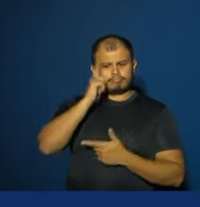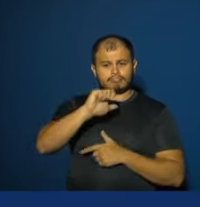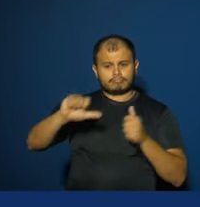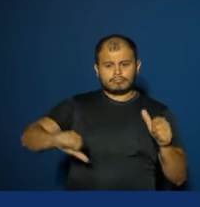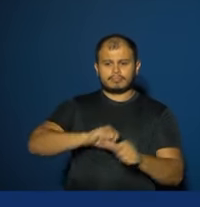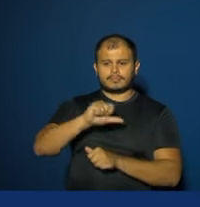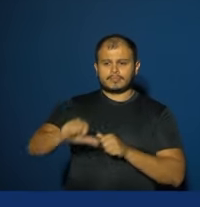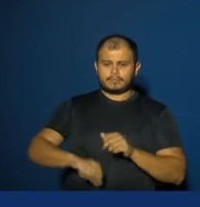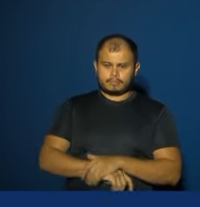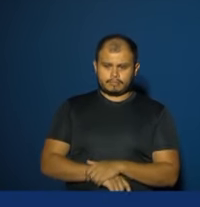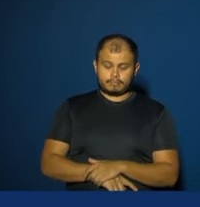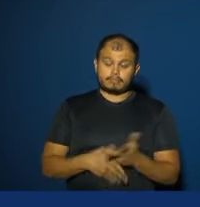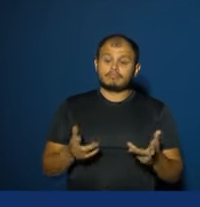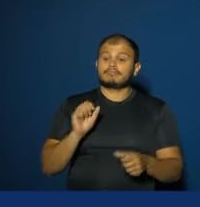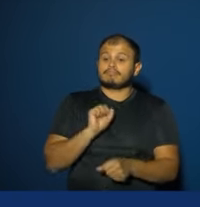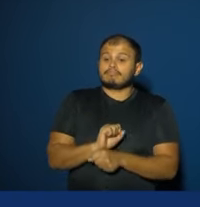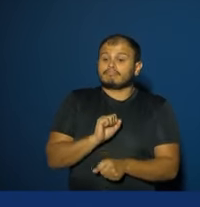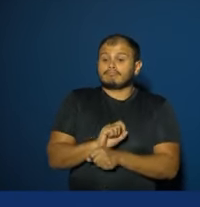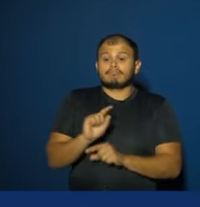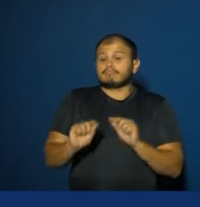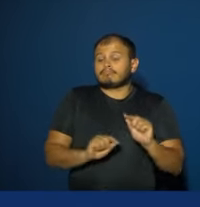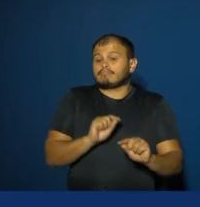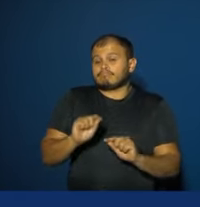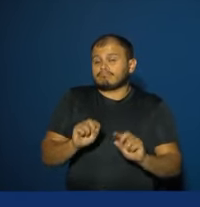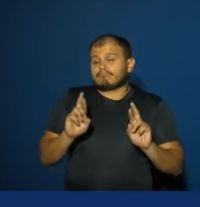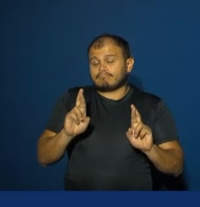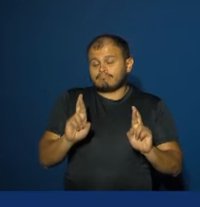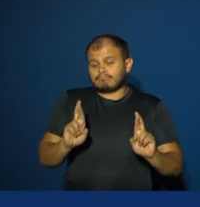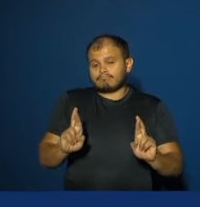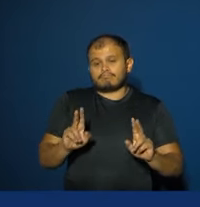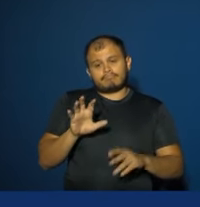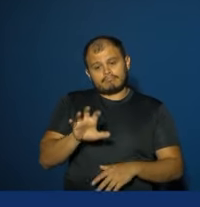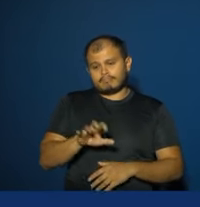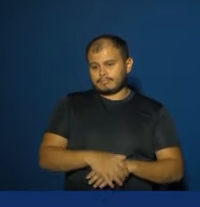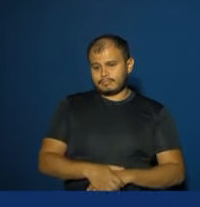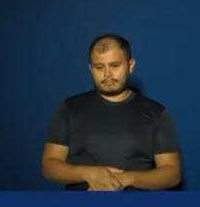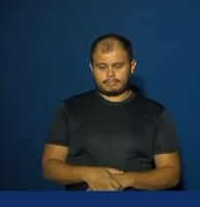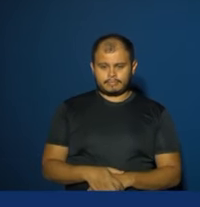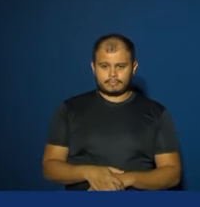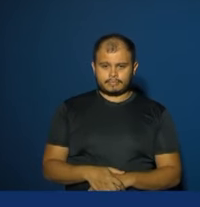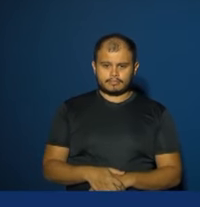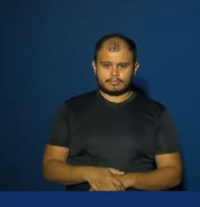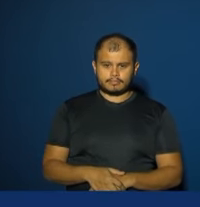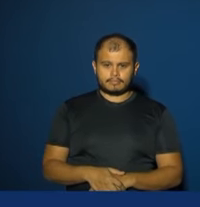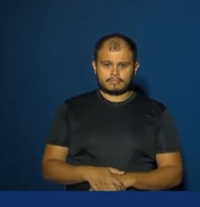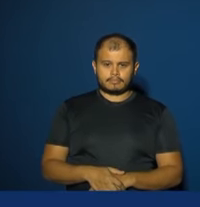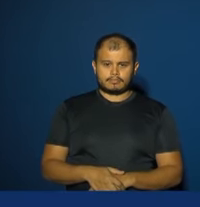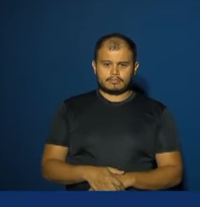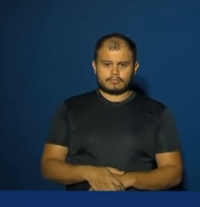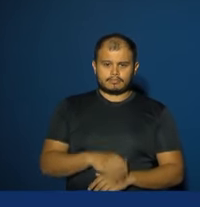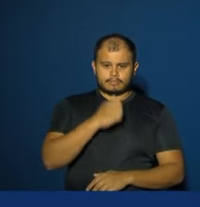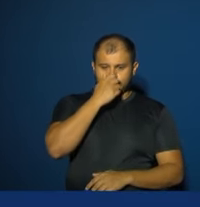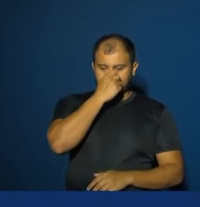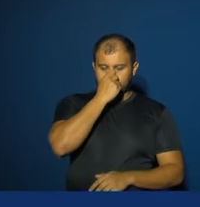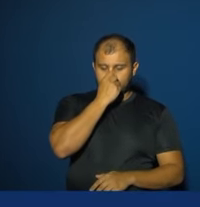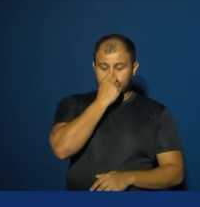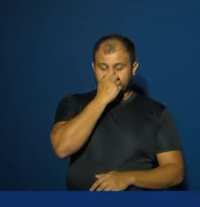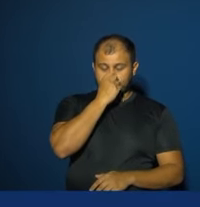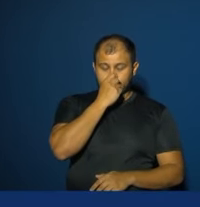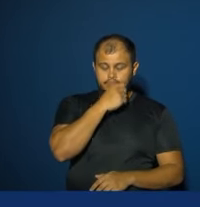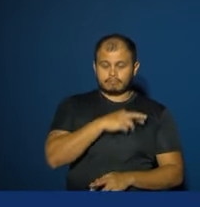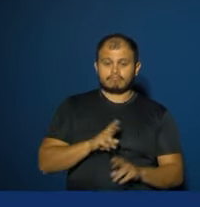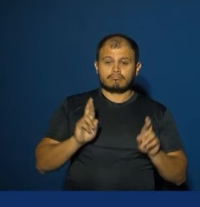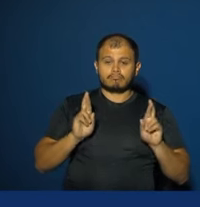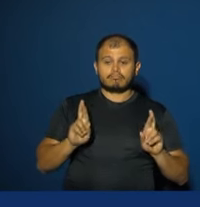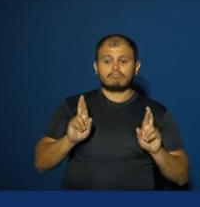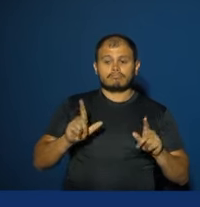acontecendo que que a gente espera né sobre o ponto de vista de crescimento A gente tem como disciplina eh procurar